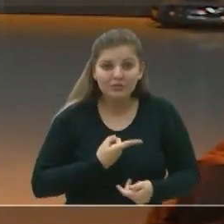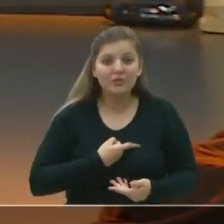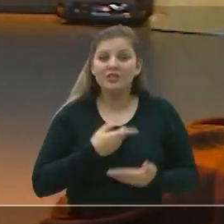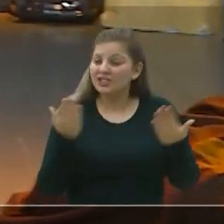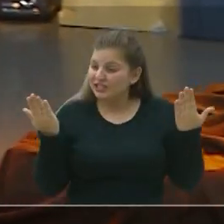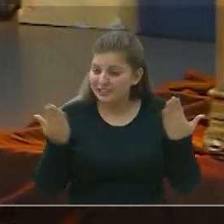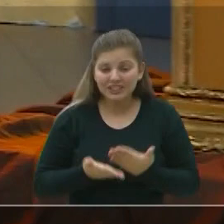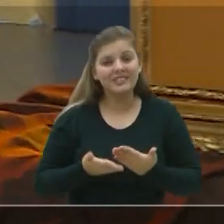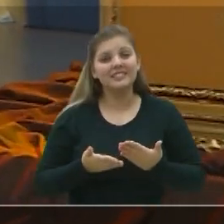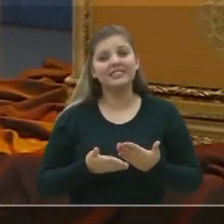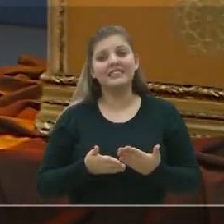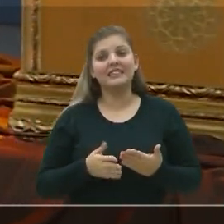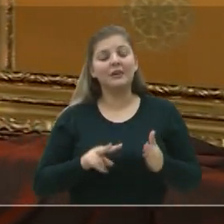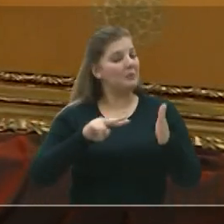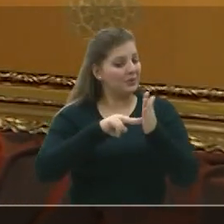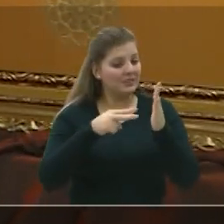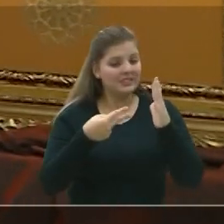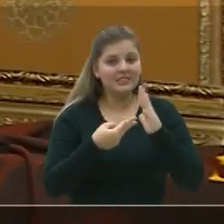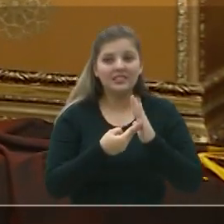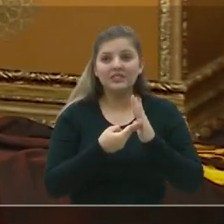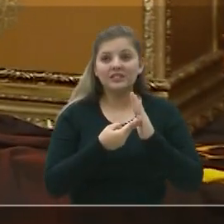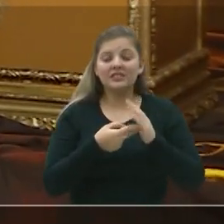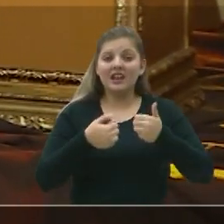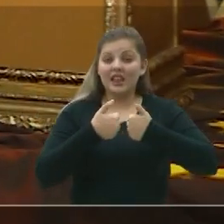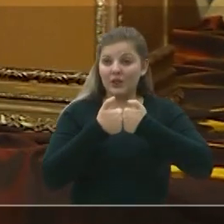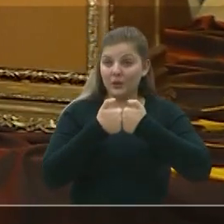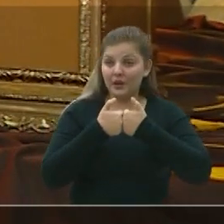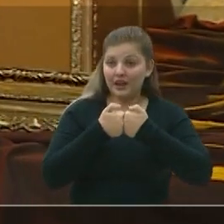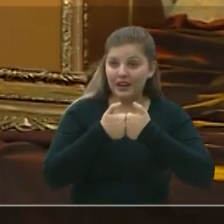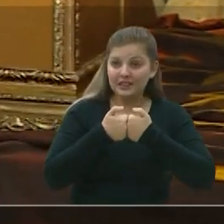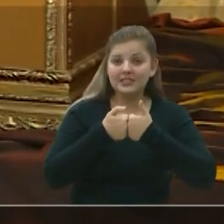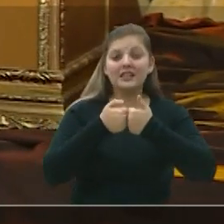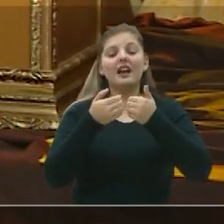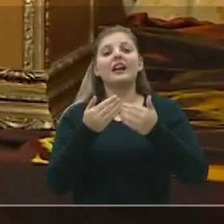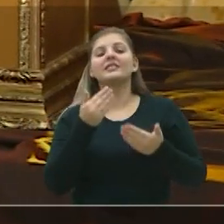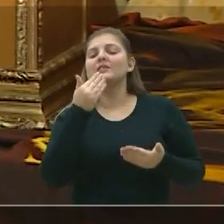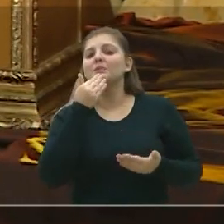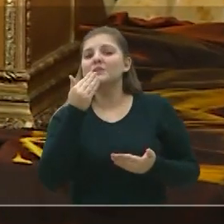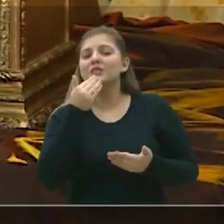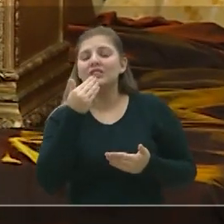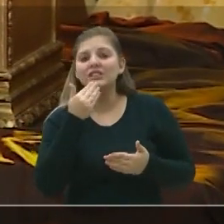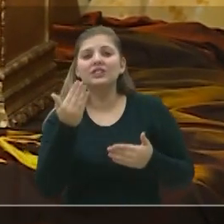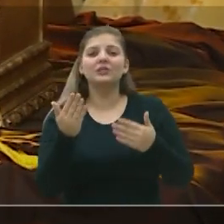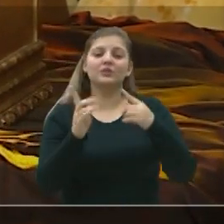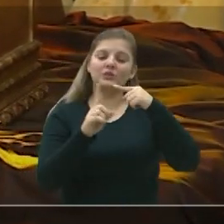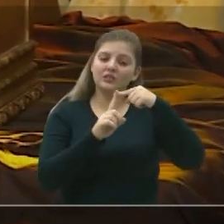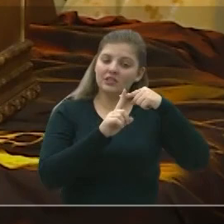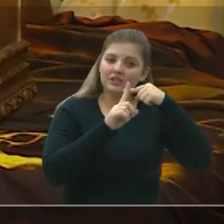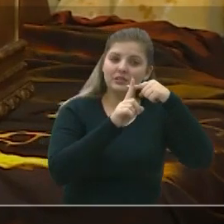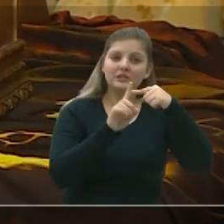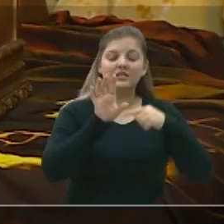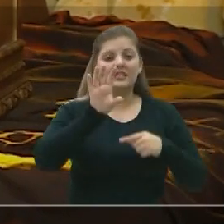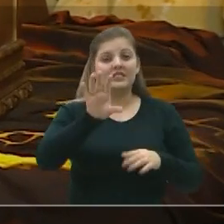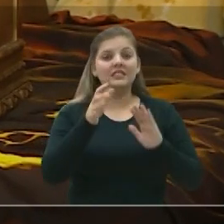muito significativo aqui, né? A arca, os pedidos, a cruz, porque foi assim que Jesus abriu